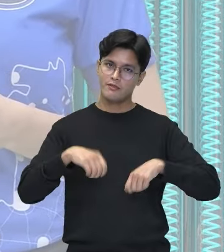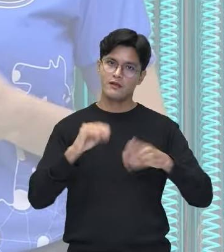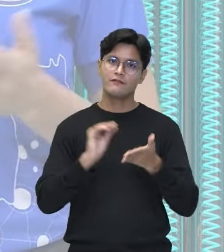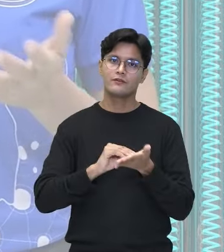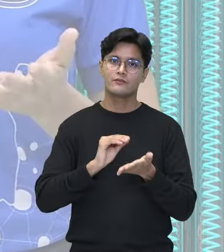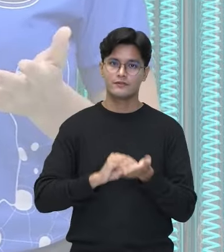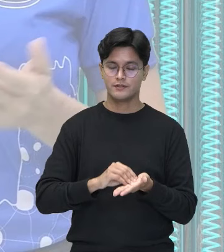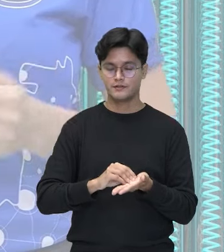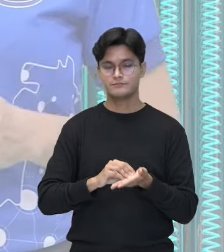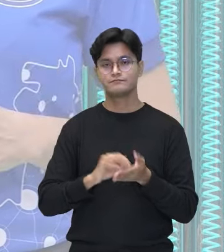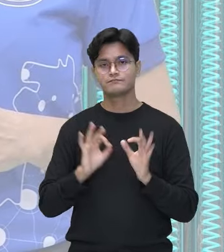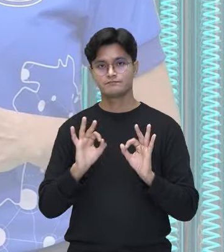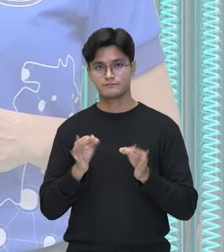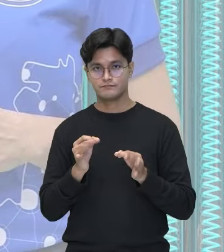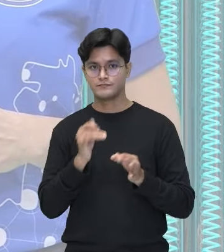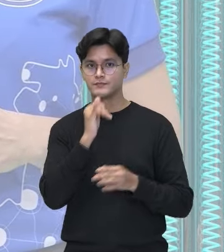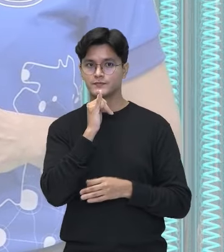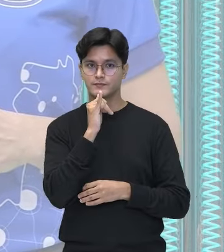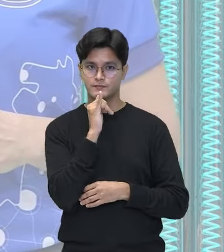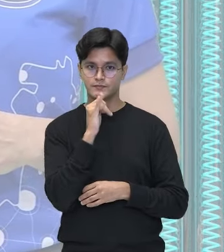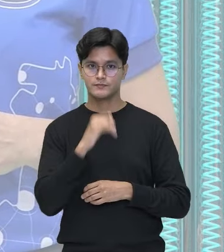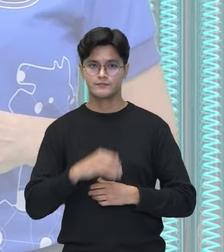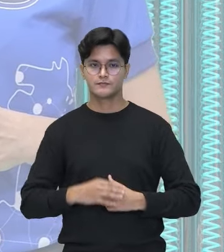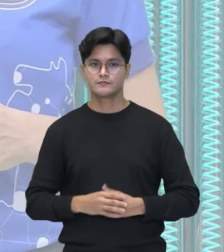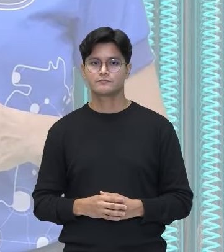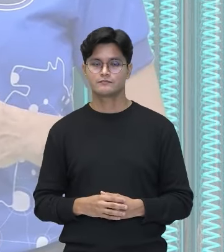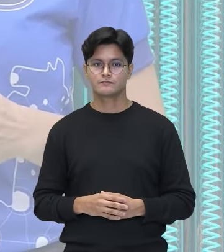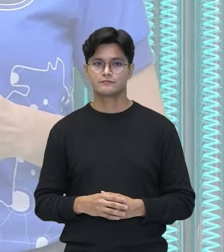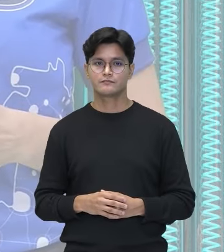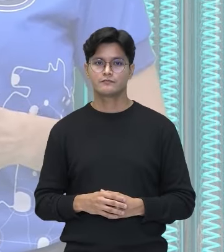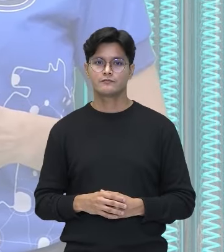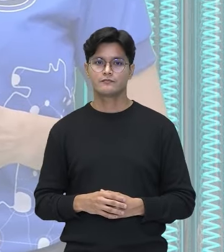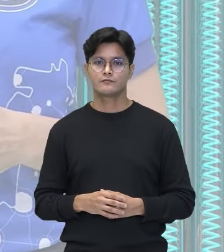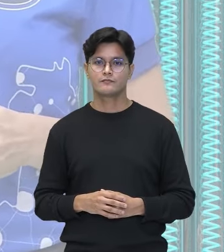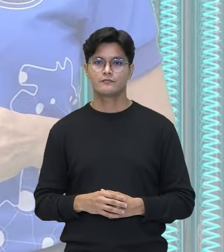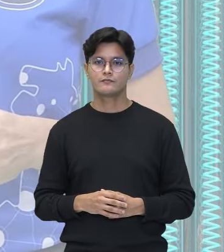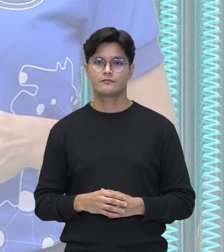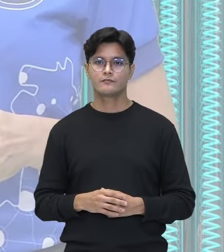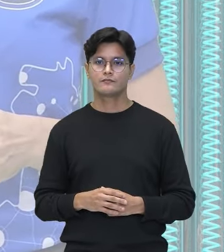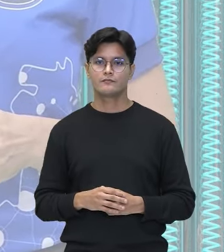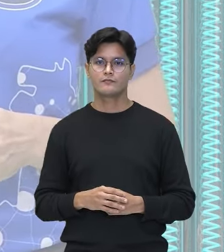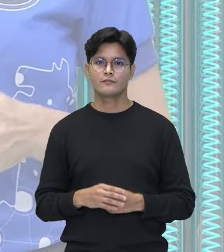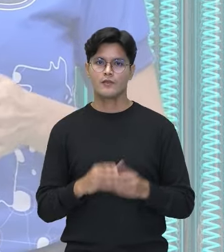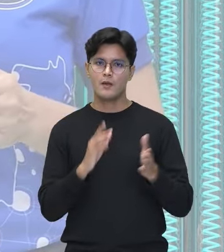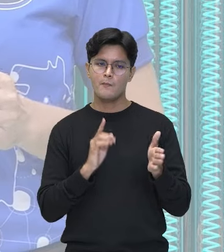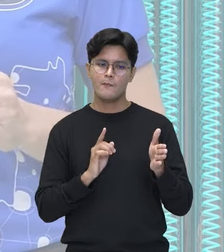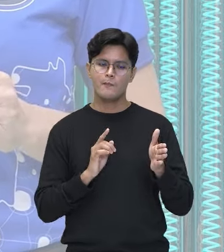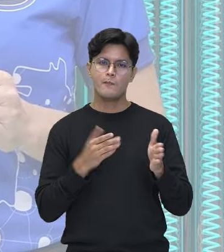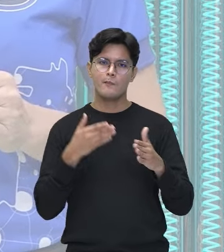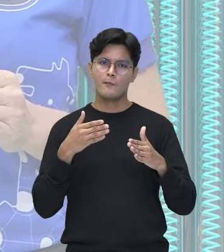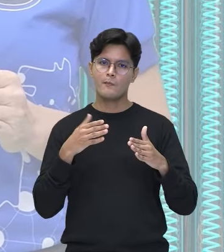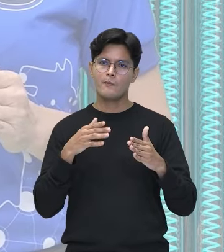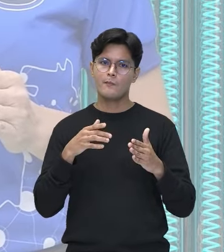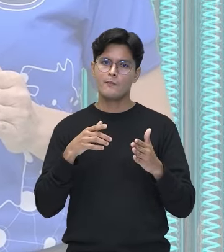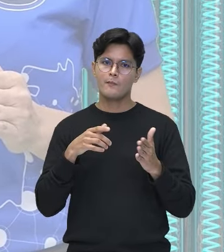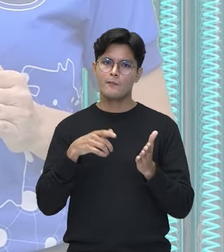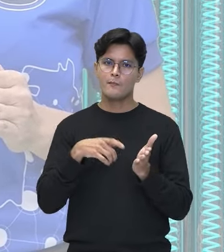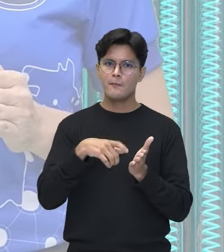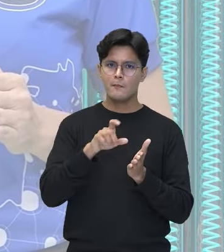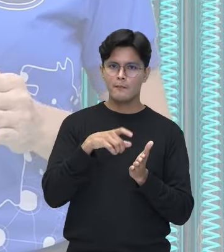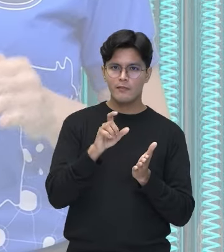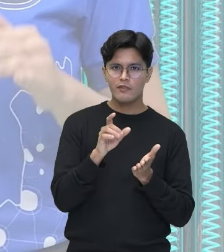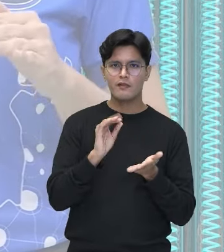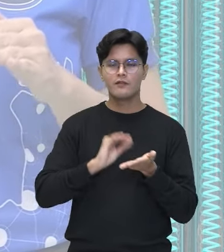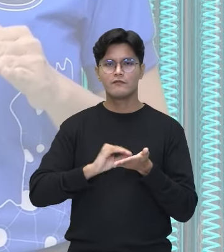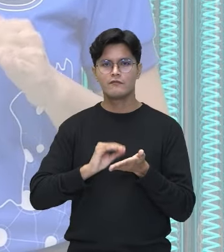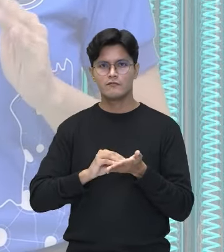insuficiente. Exemplos. Underpass, uma passagem inferior. Então, a palavra pass é a passagem. Quando eu coloquei o